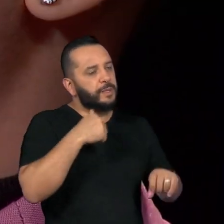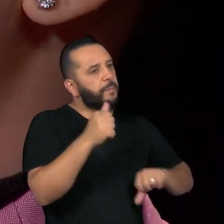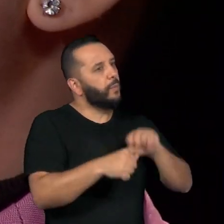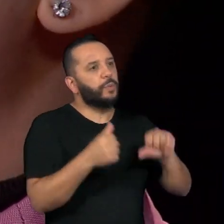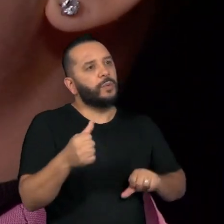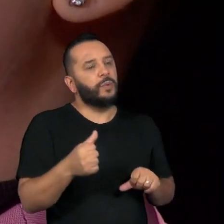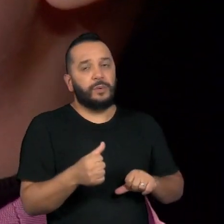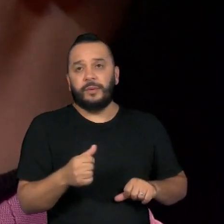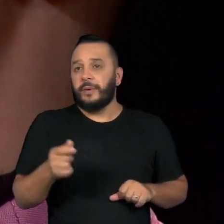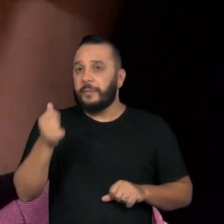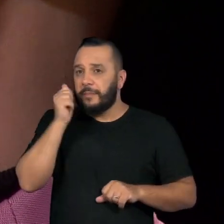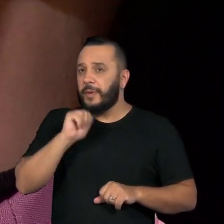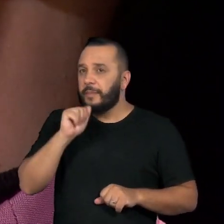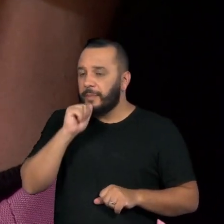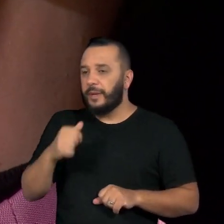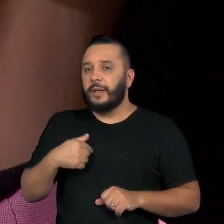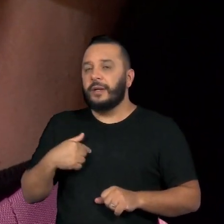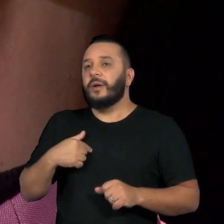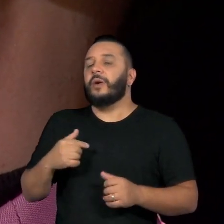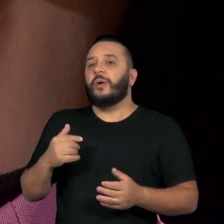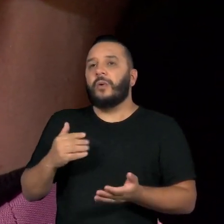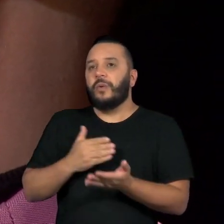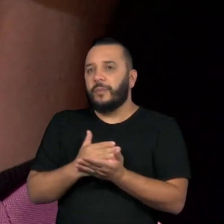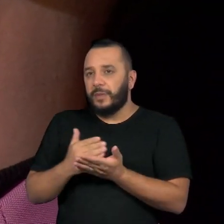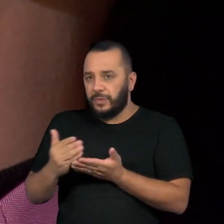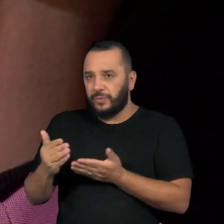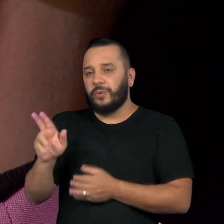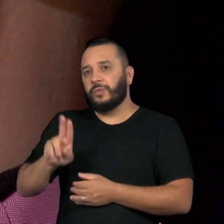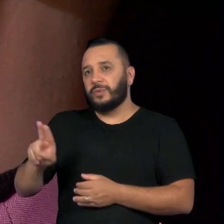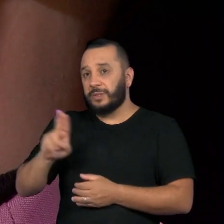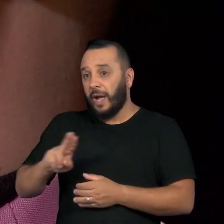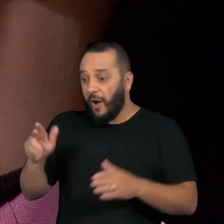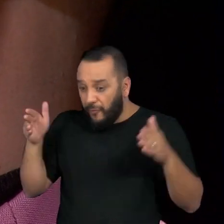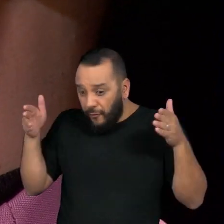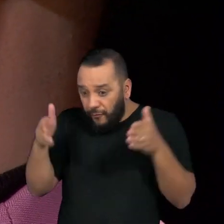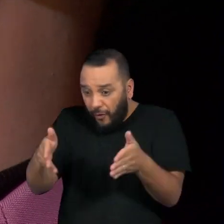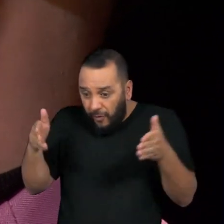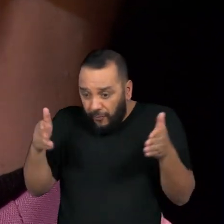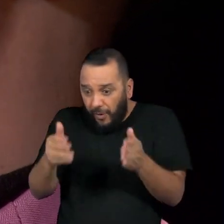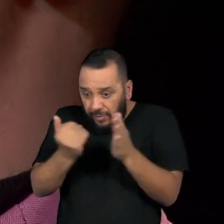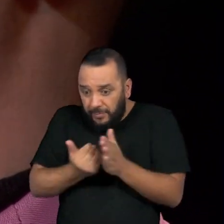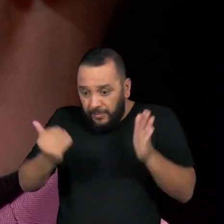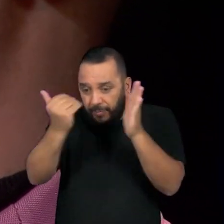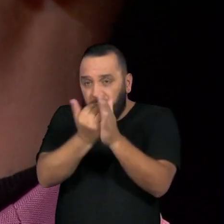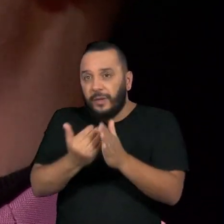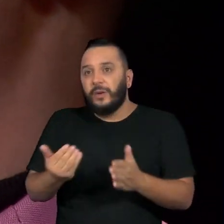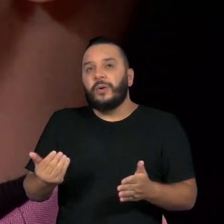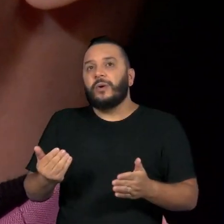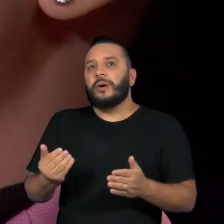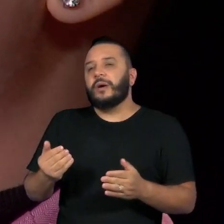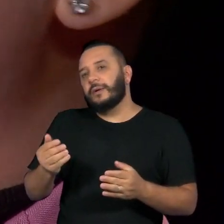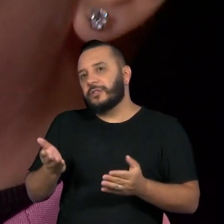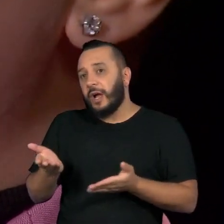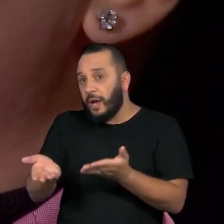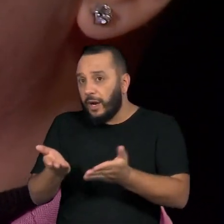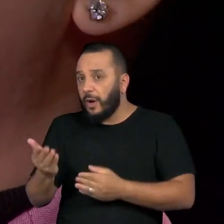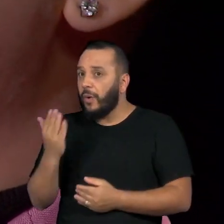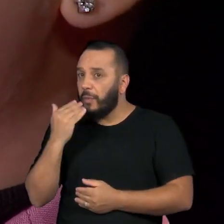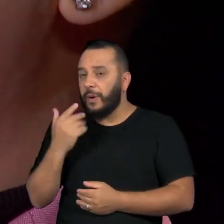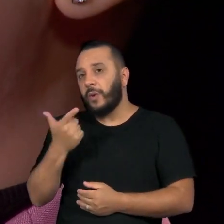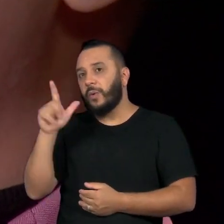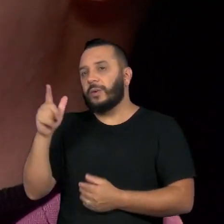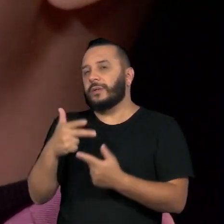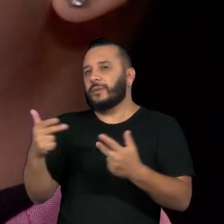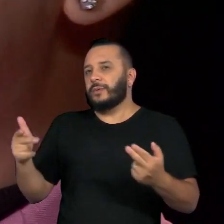Quando a minha mãe começou a usar o meu hiperfoco para me influenciar a comer outras coisas. Olha, filha, eu gostava muito de